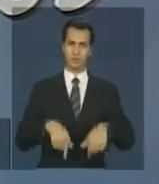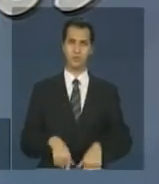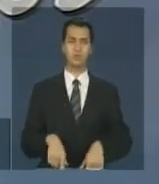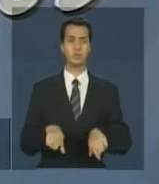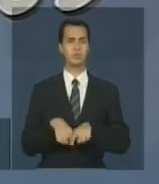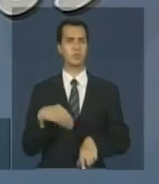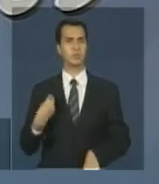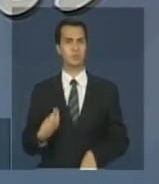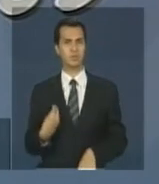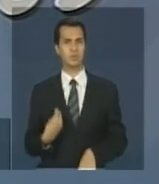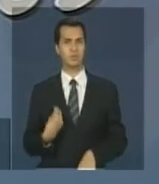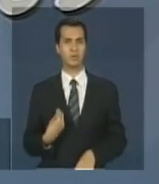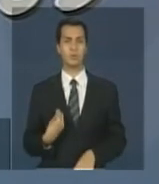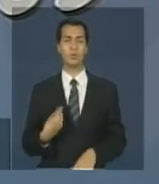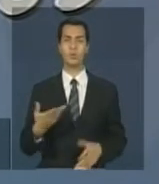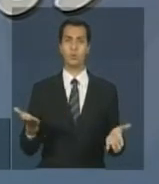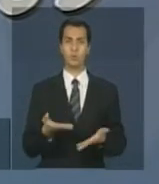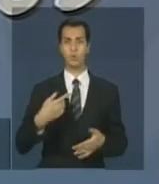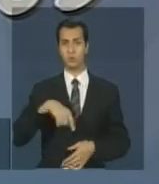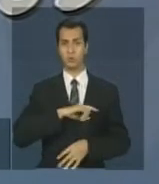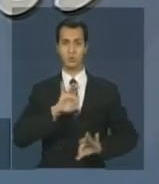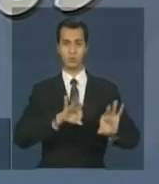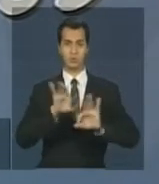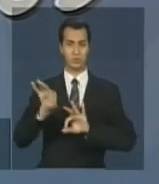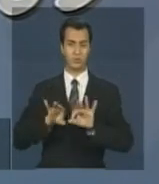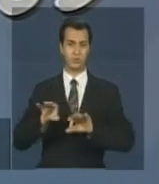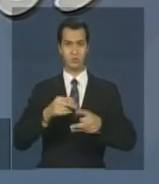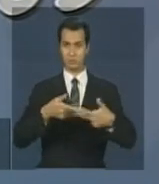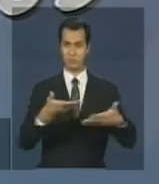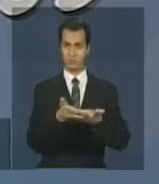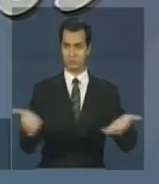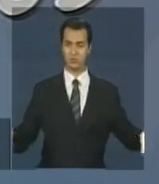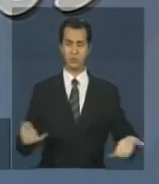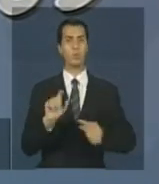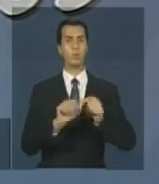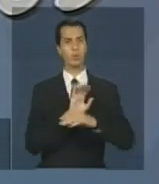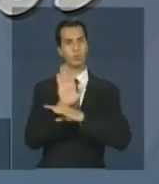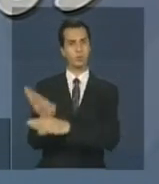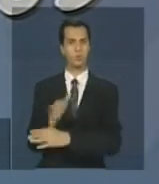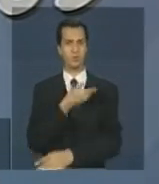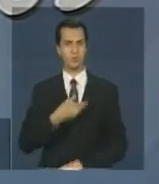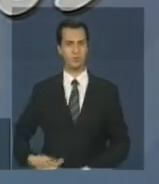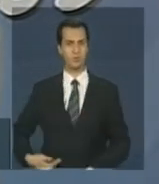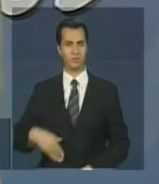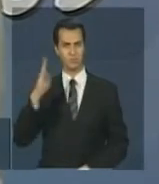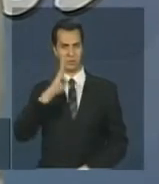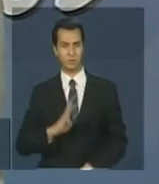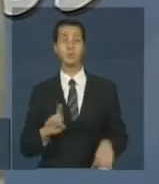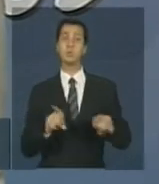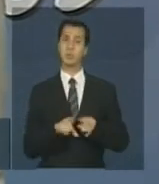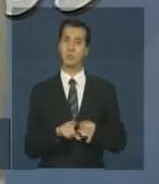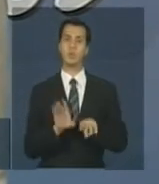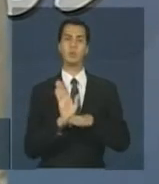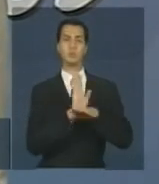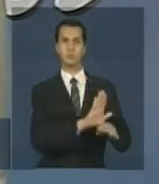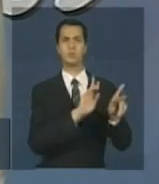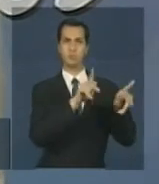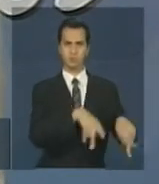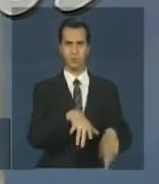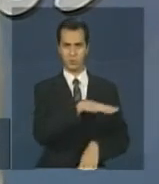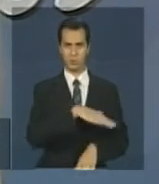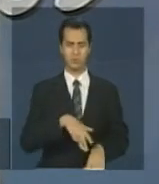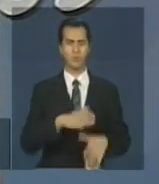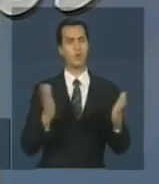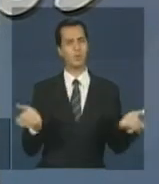participar desse momento nós estamos construindo um grande equipamento o governo brasileiro mas principalmente para a população que vive em área de risco então